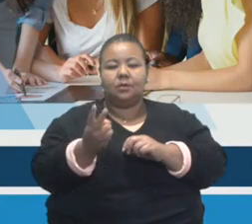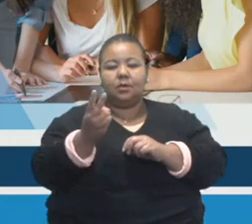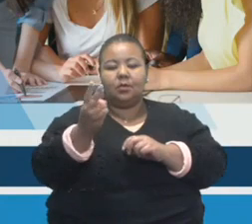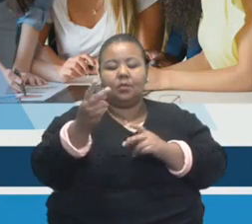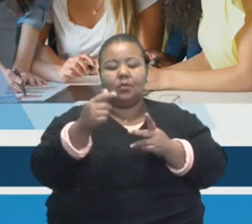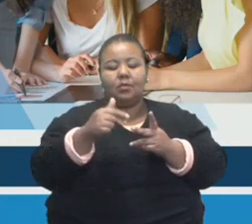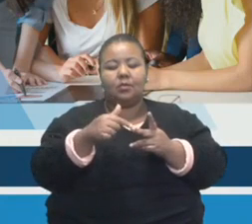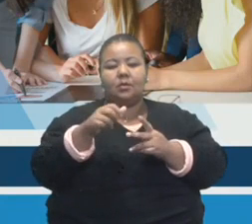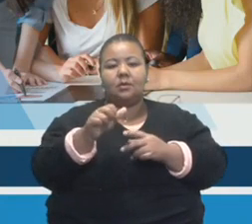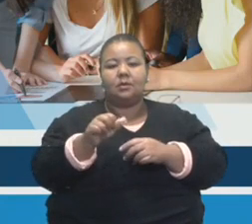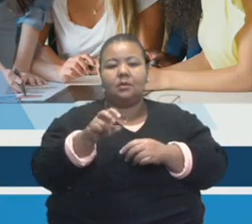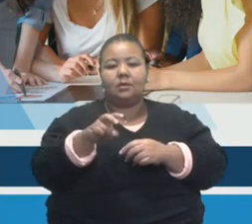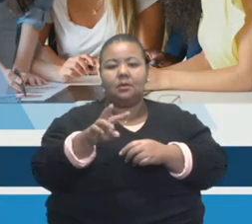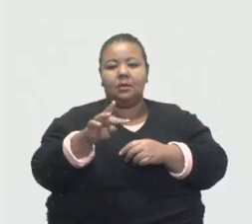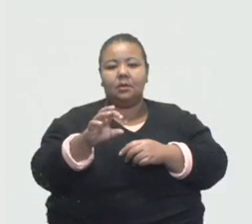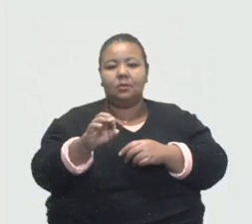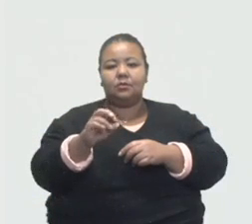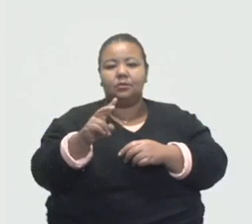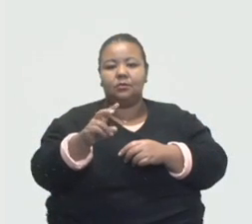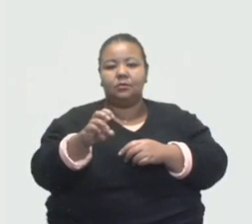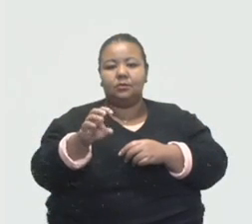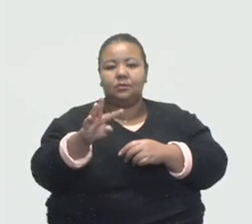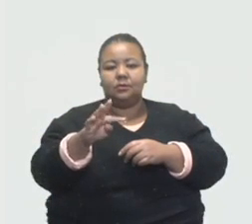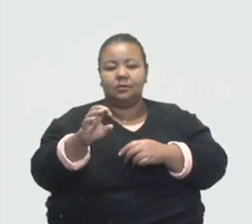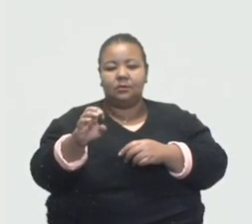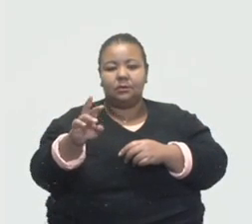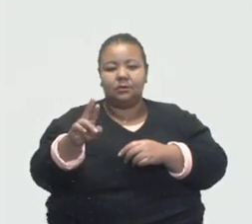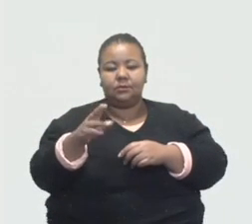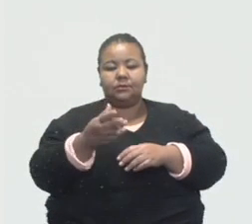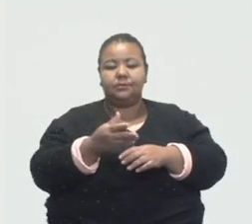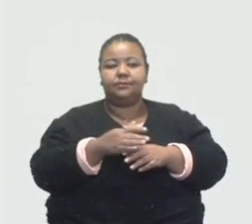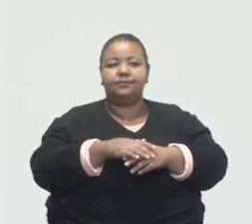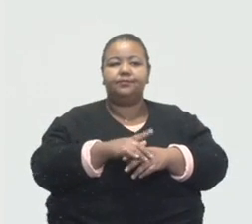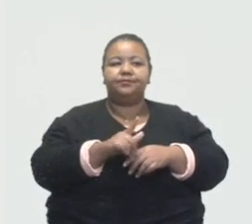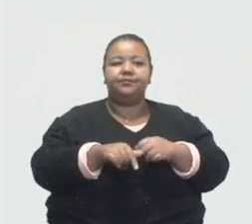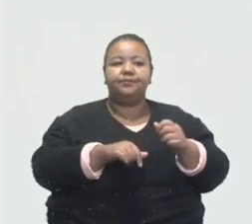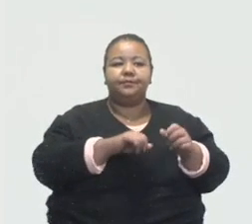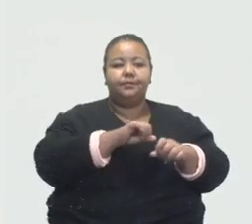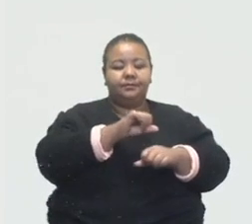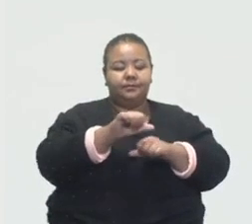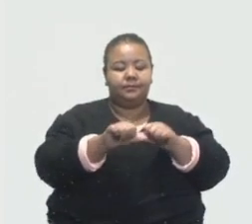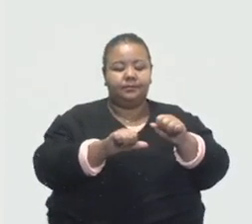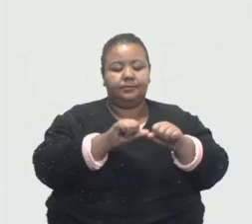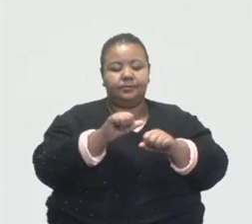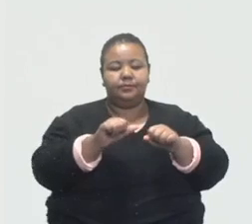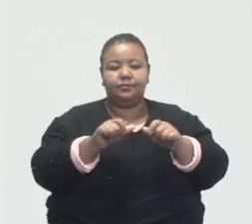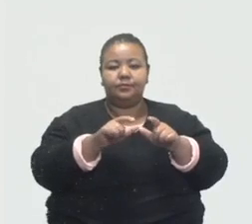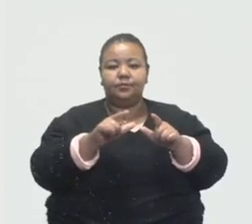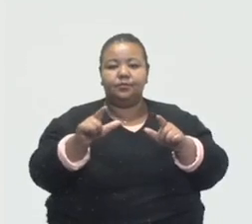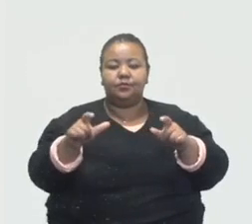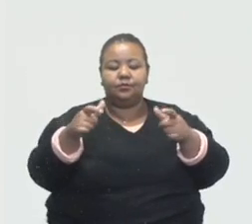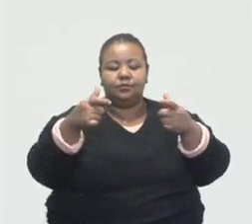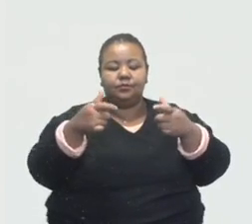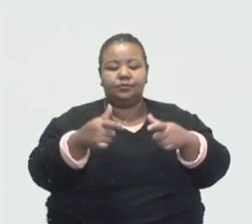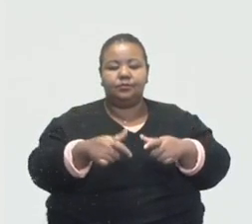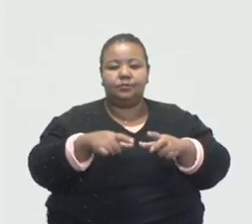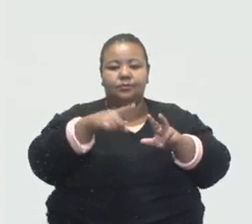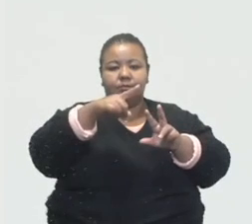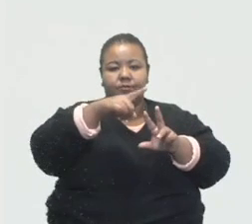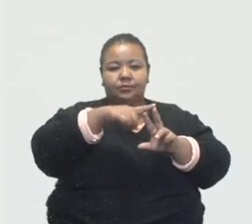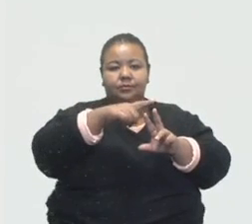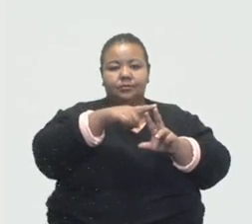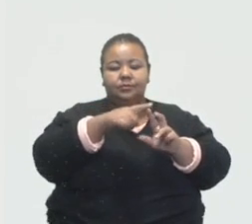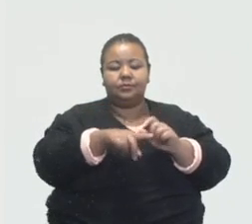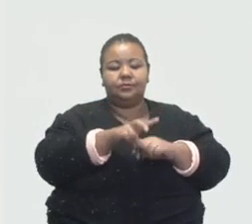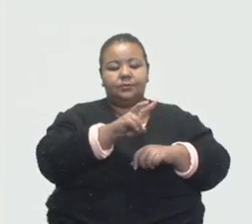agora conhecer estes conceitos. Dado uma transformação linear de um espaço vetorial, no qual nós temos a transformação de